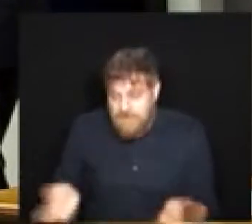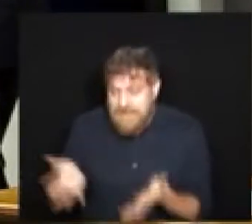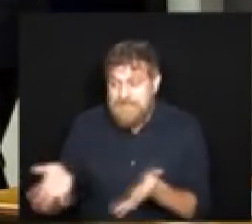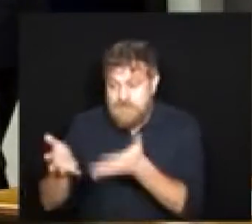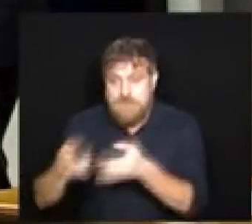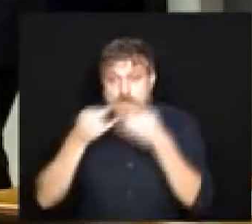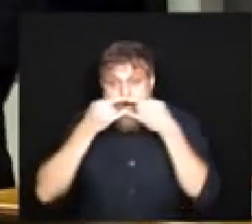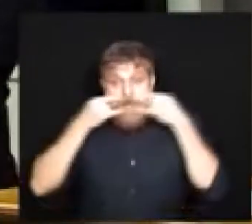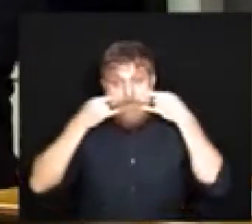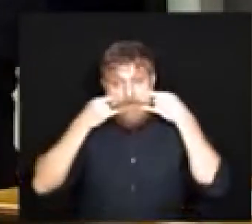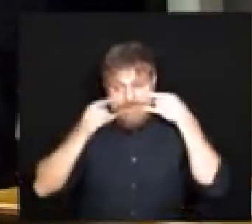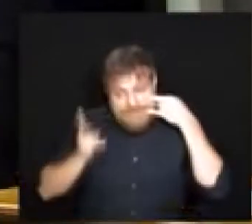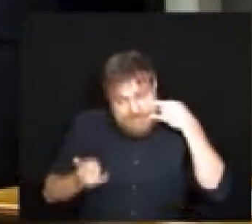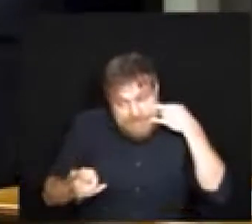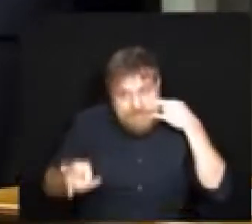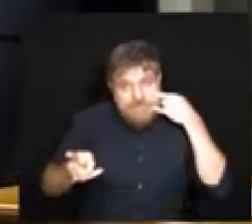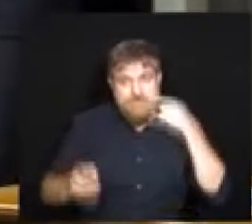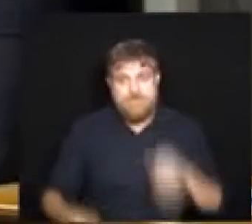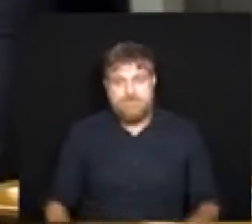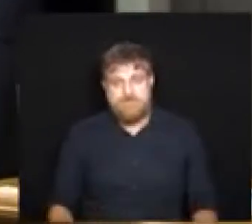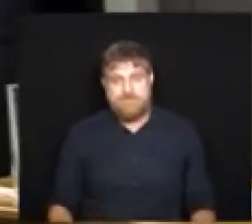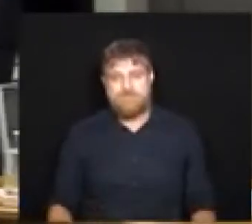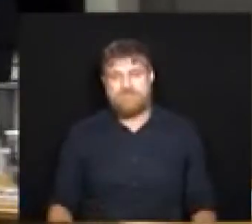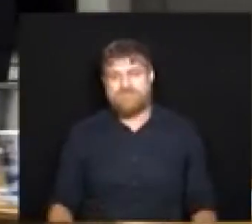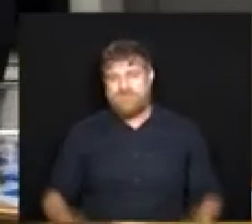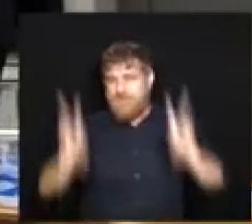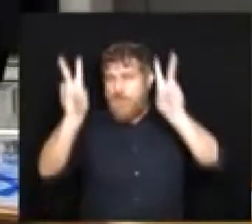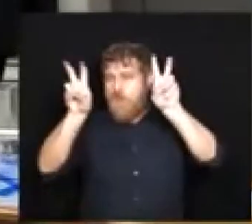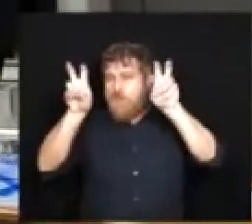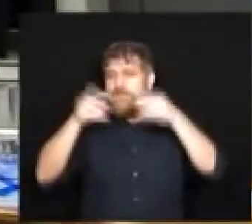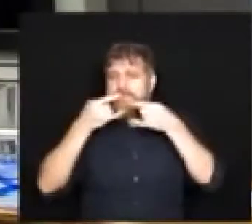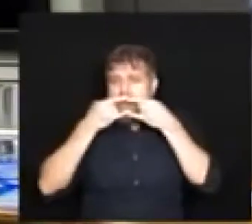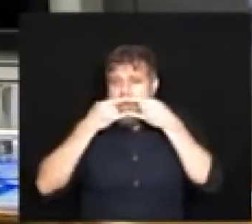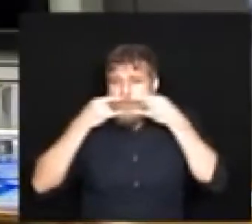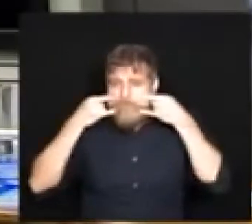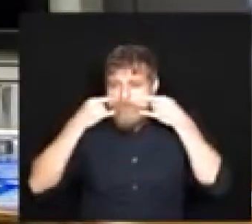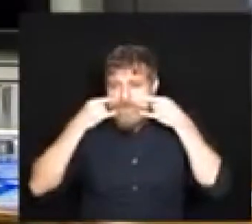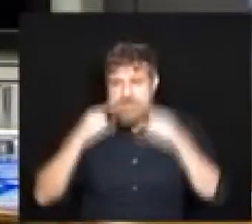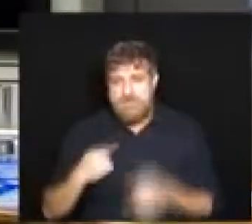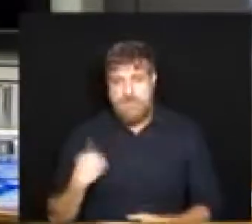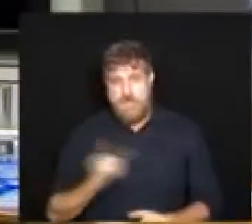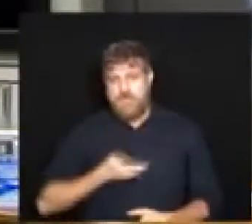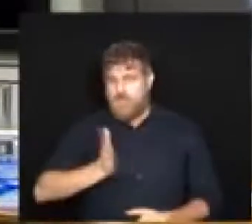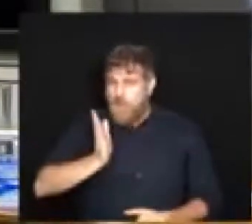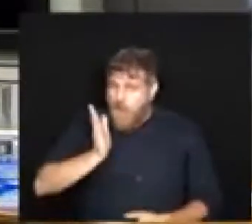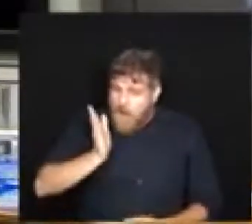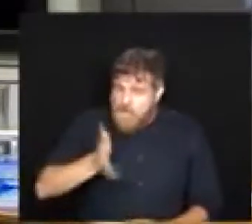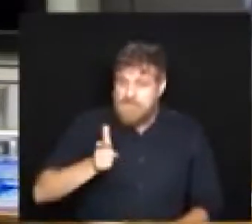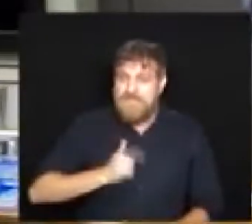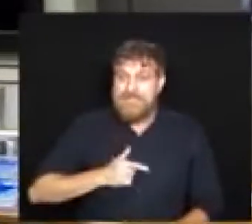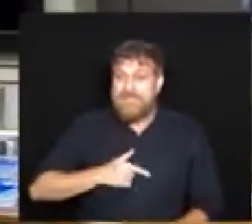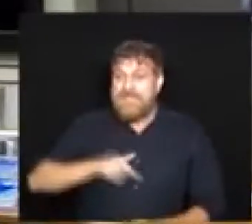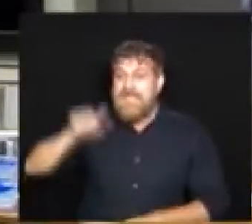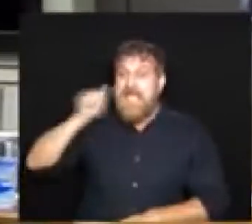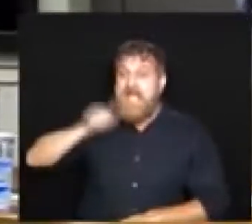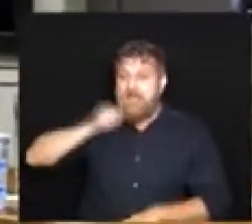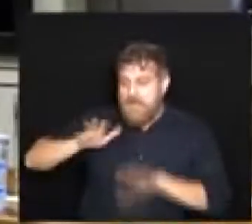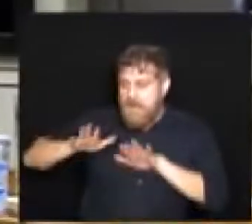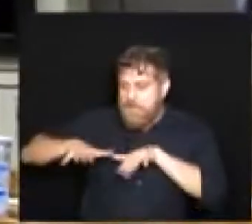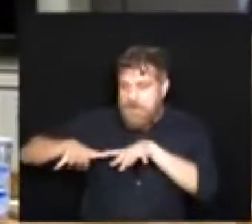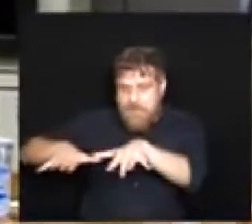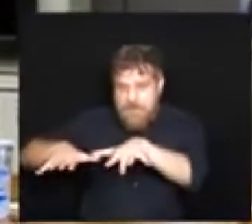de máscara. Gente, a questão das máscaras. Nós estamos já com as costureiras cadastradas,